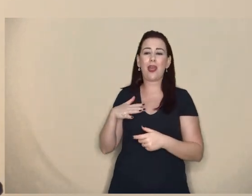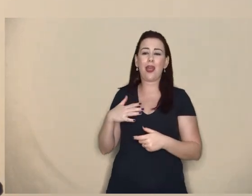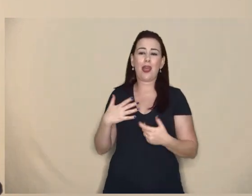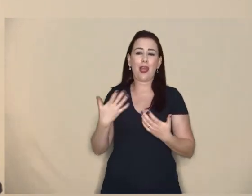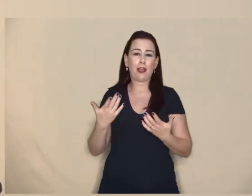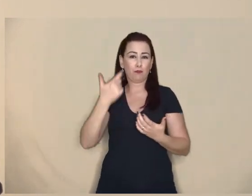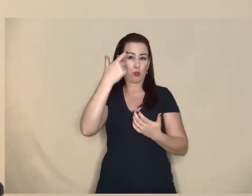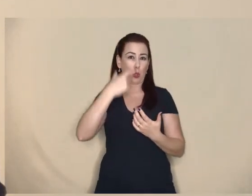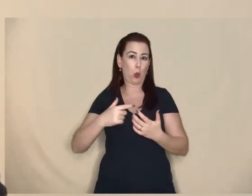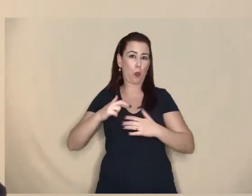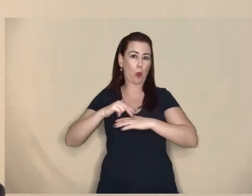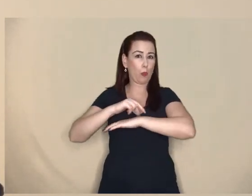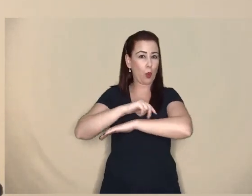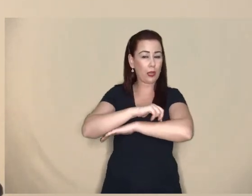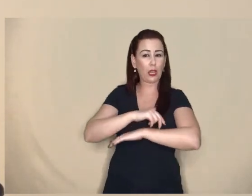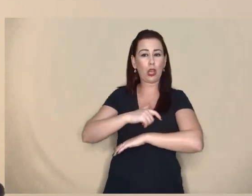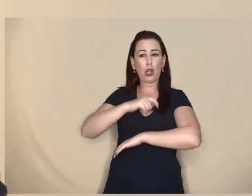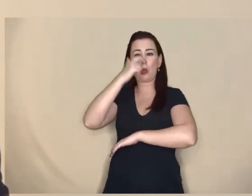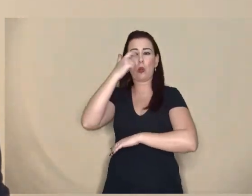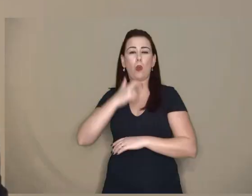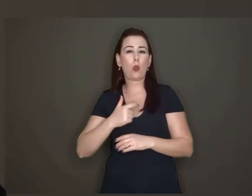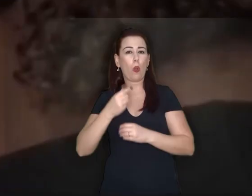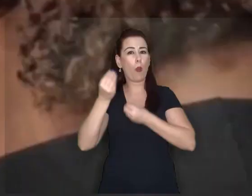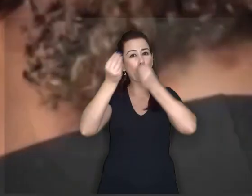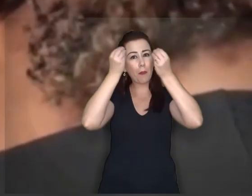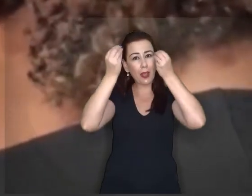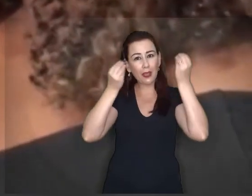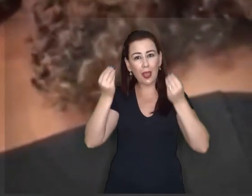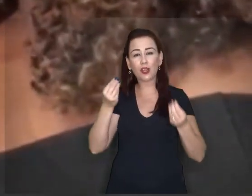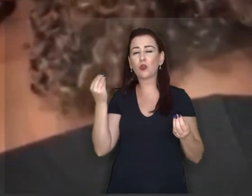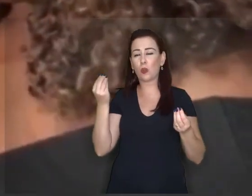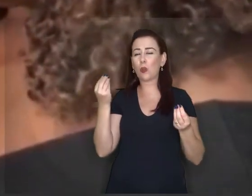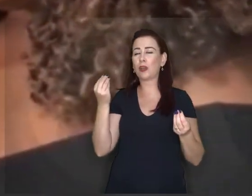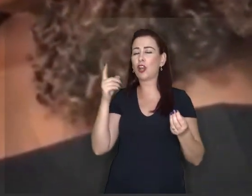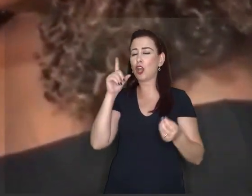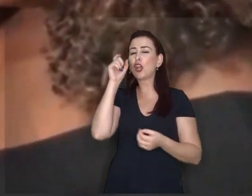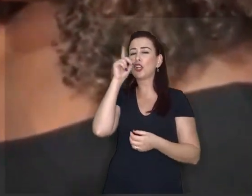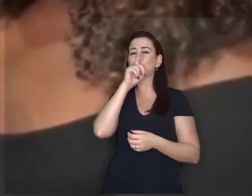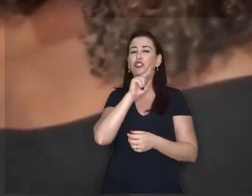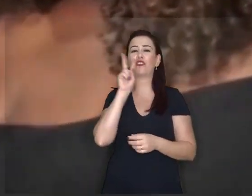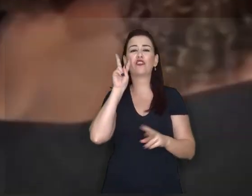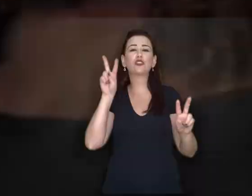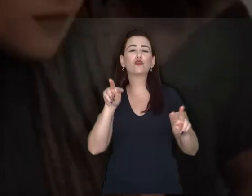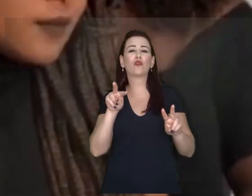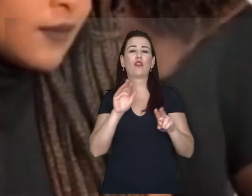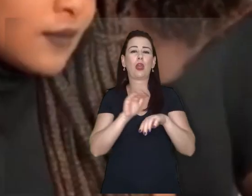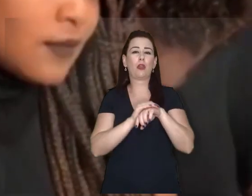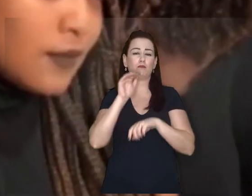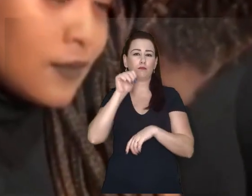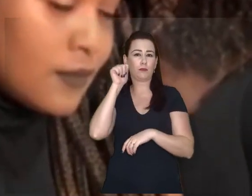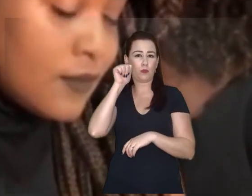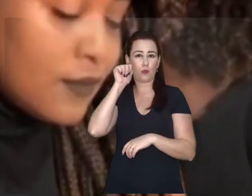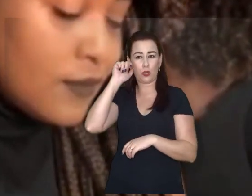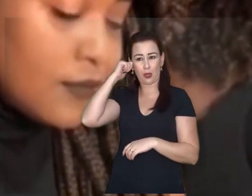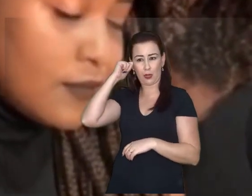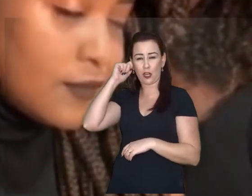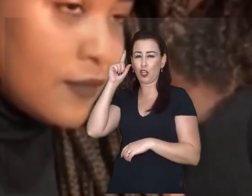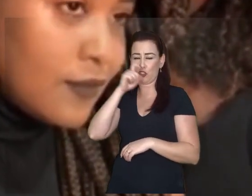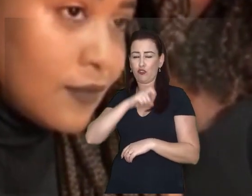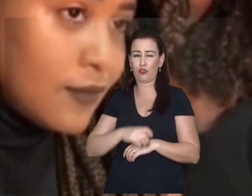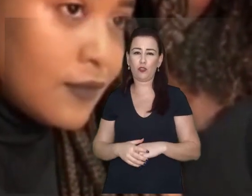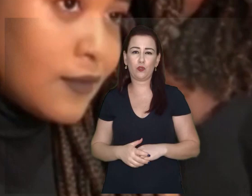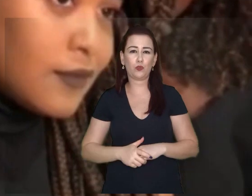maquiadora, fotógrafa, como ser negra. Sei que um dia chego lá, o que Deus me fez